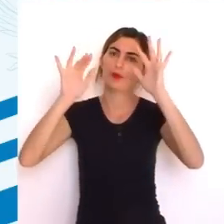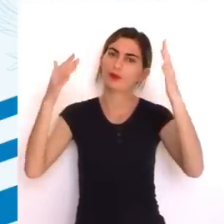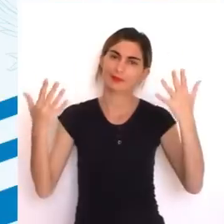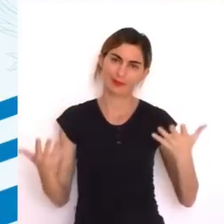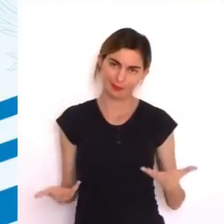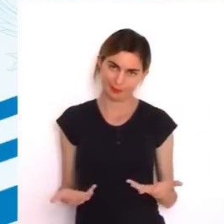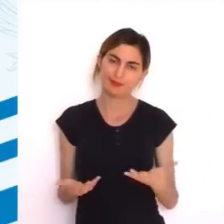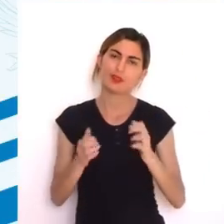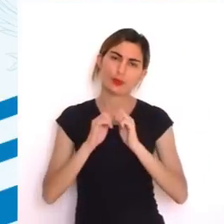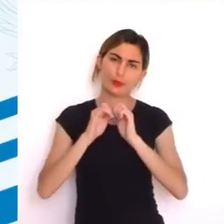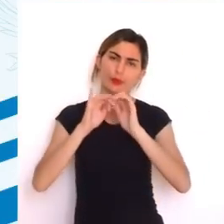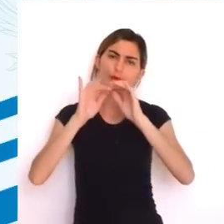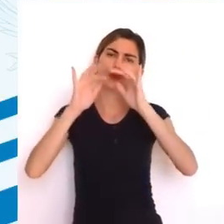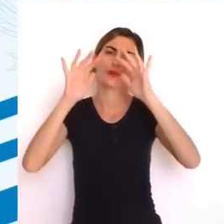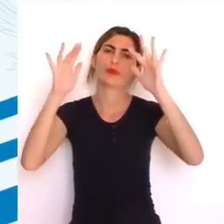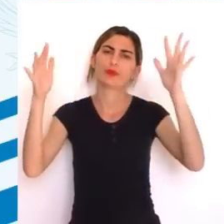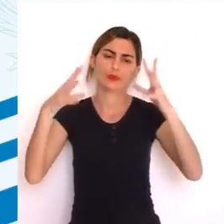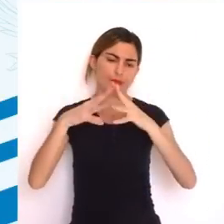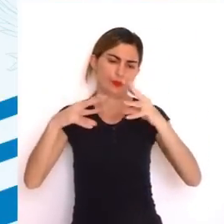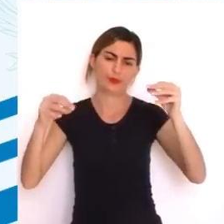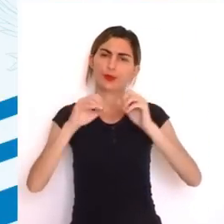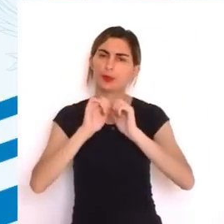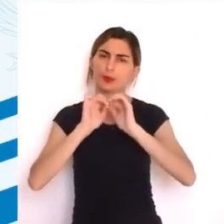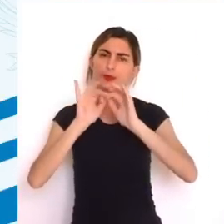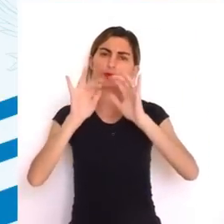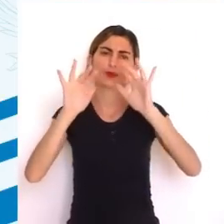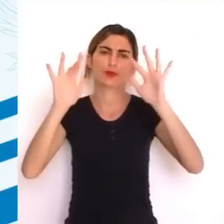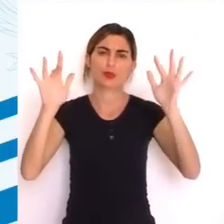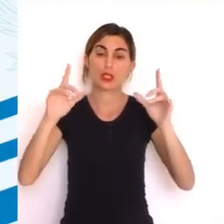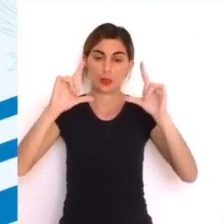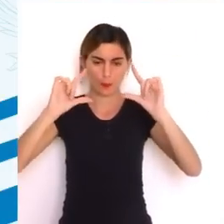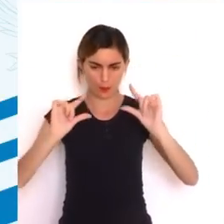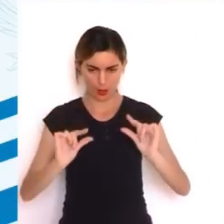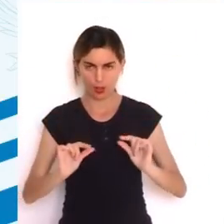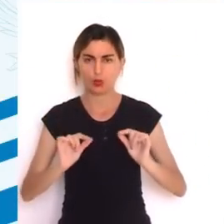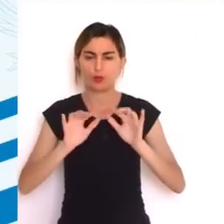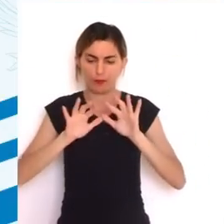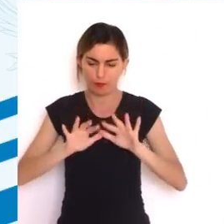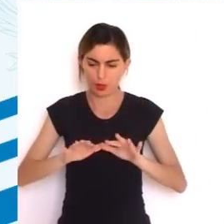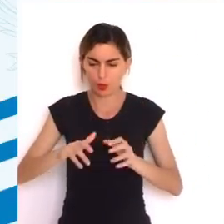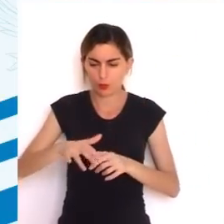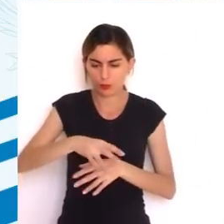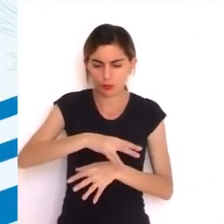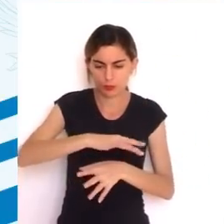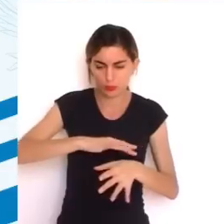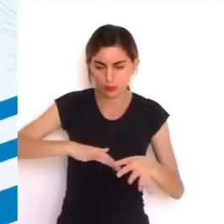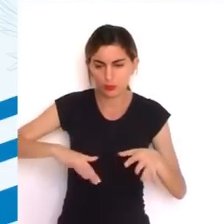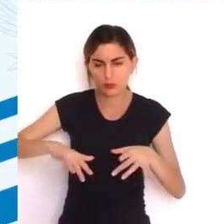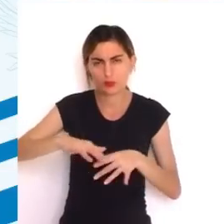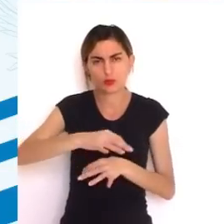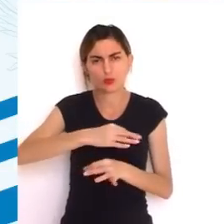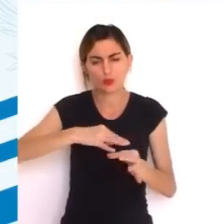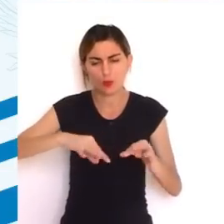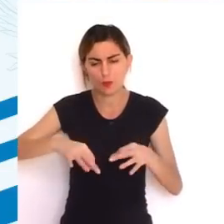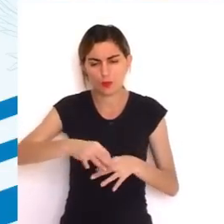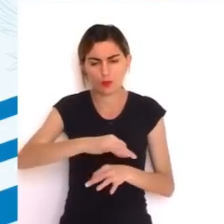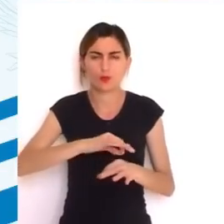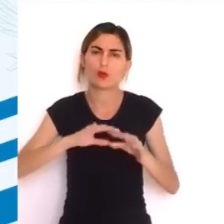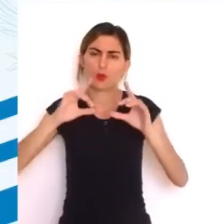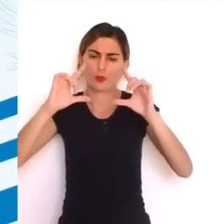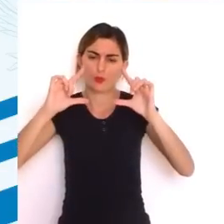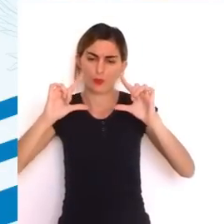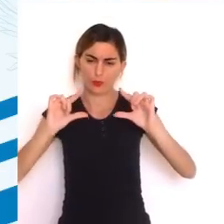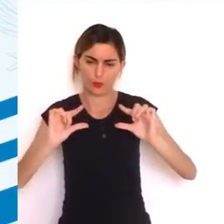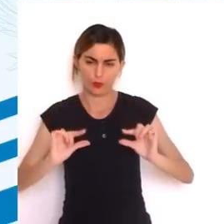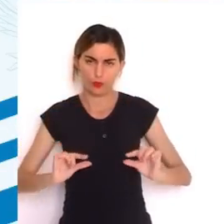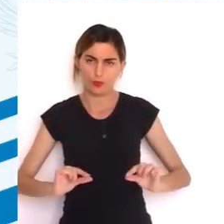subir? A tendência é de subir. Se as moléculas elas estão menos agitadas, a sua tendência é